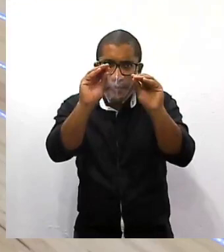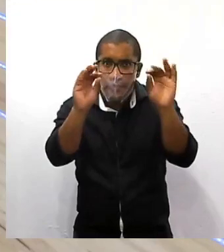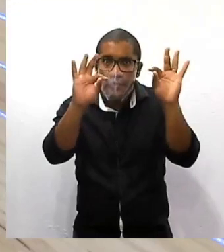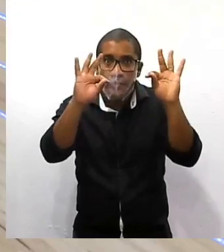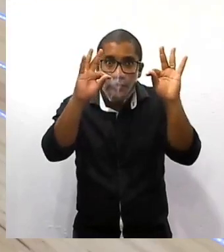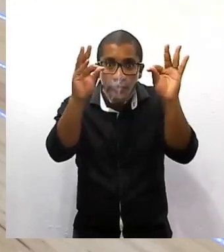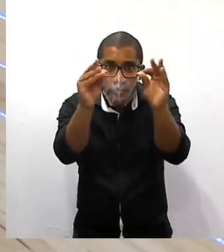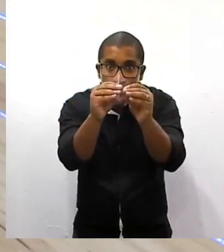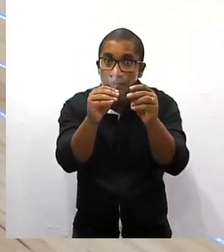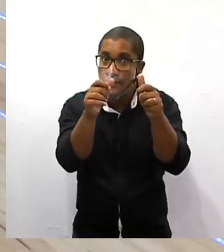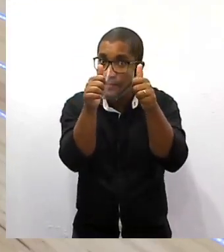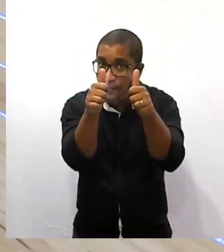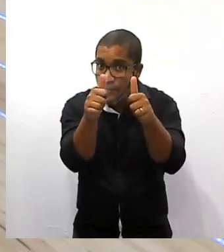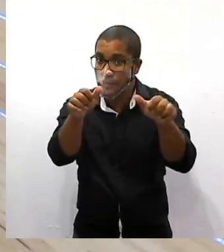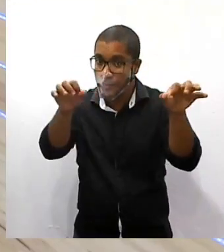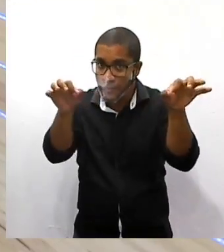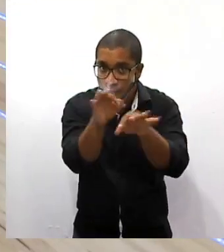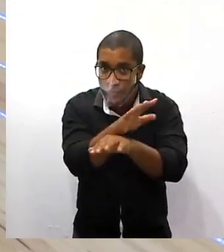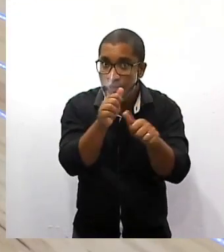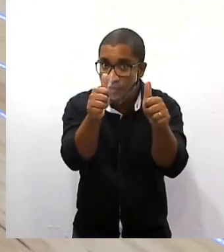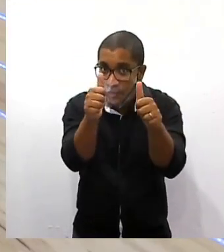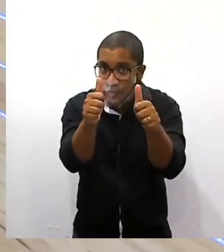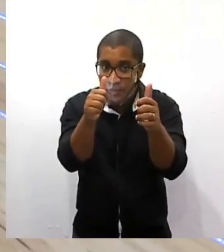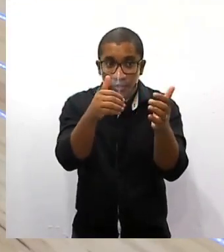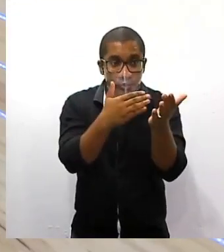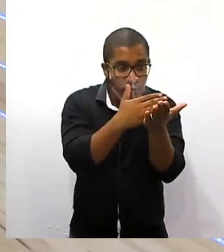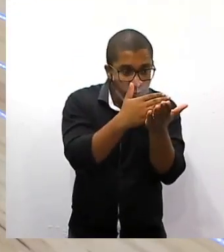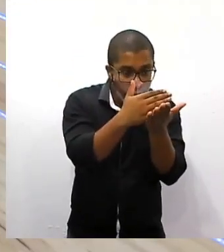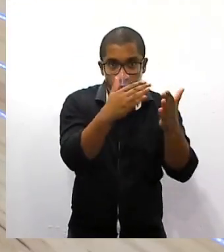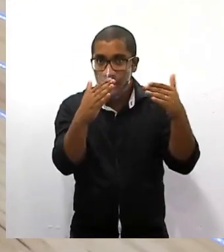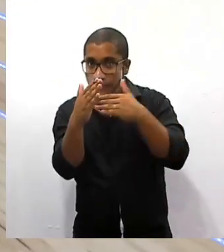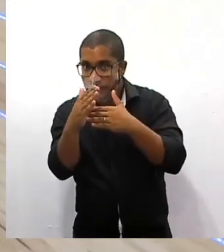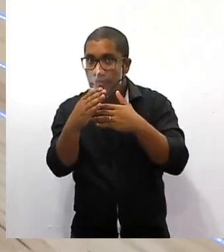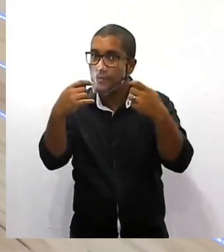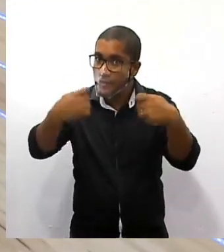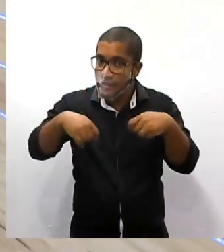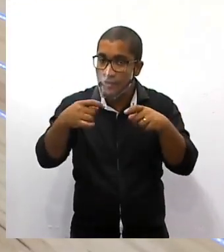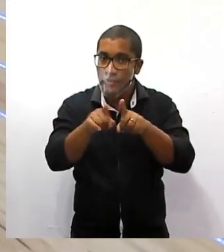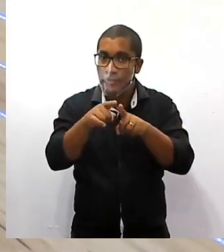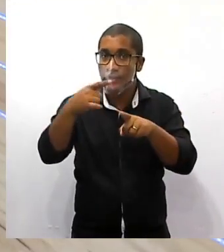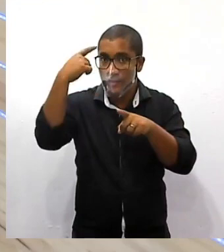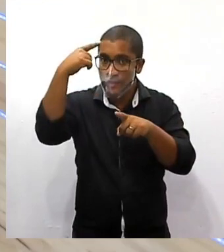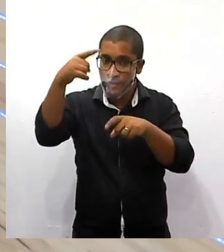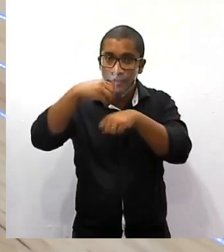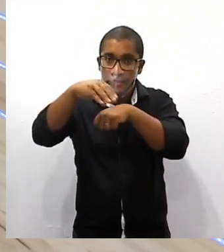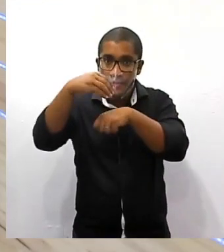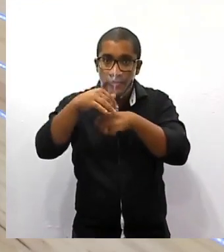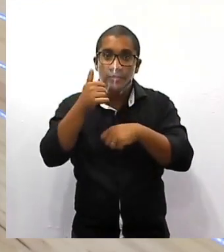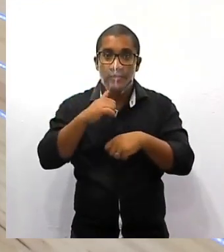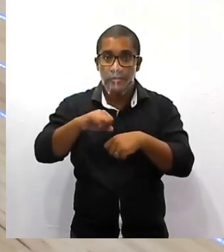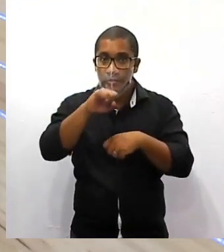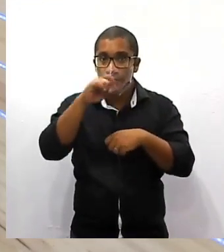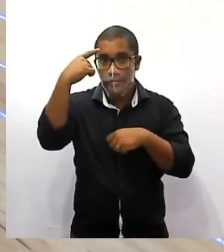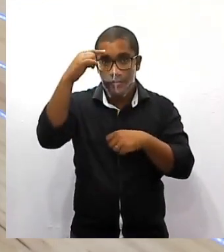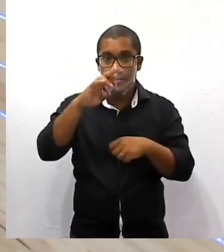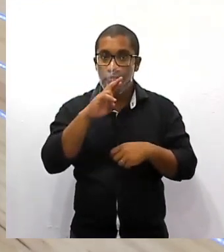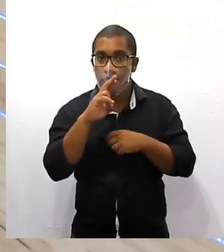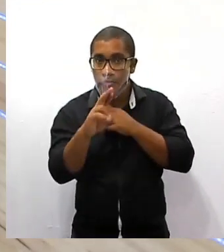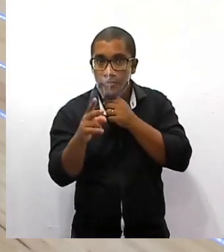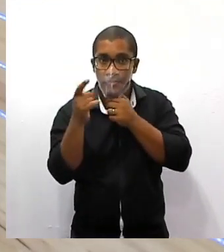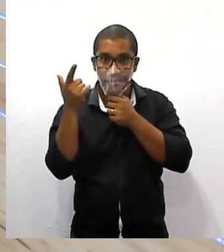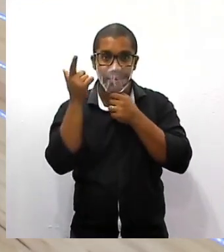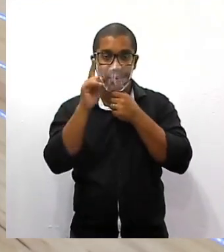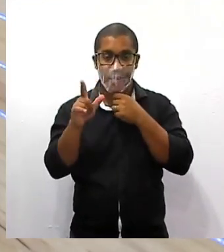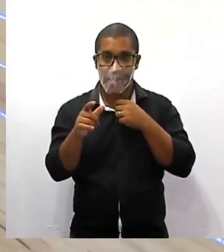tanto no início quanto no fim. Lembrando que a gente sempre vai usar o bizu de manhinha para nos ajudar na resolução. Então, por